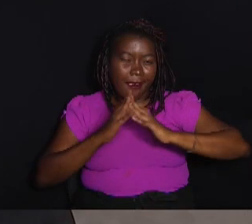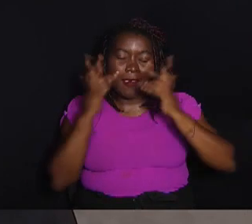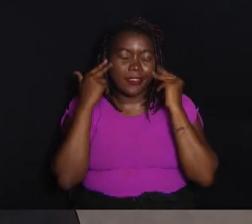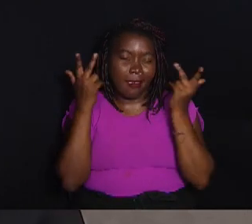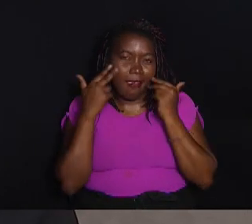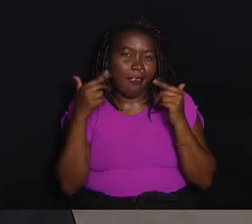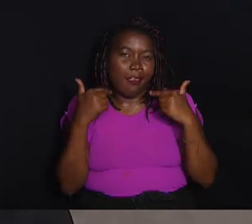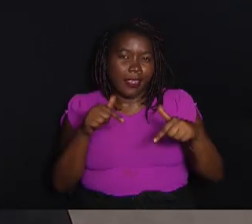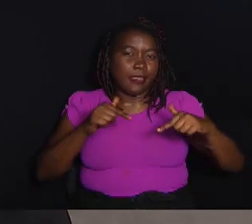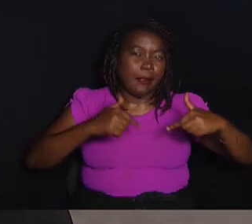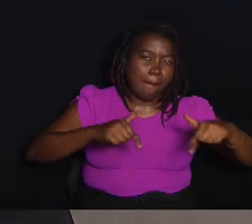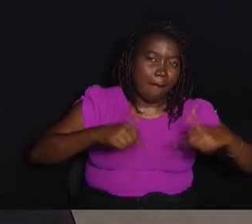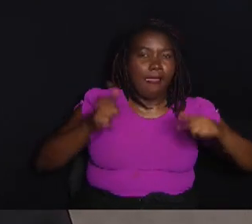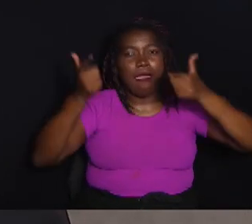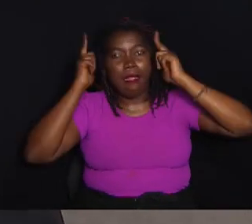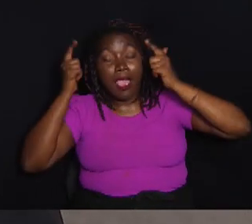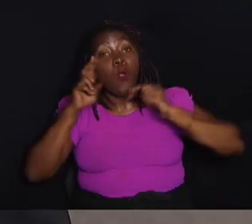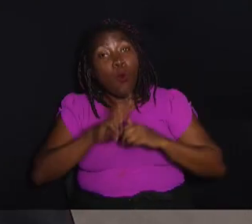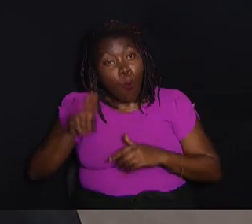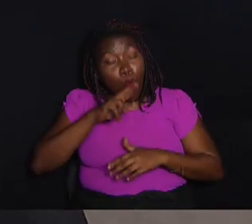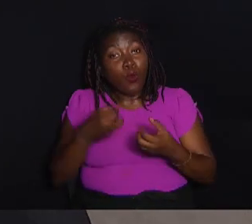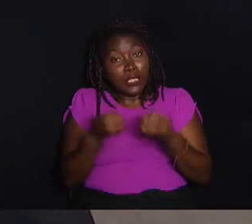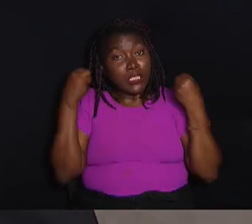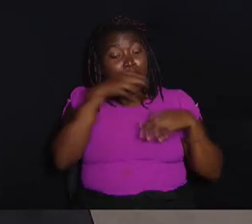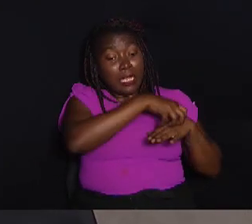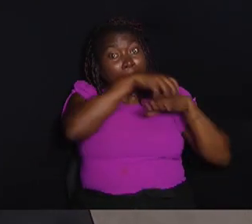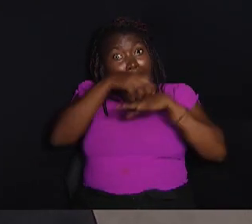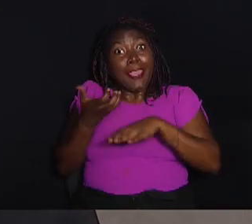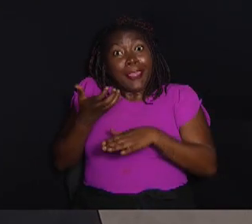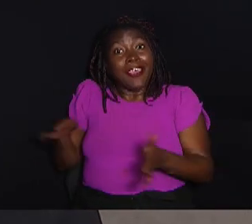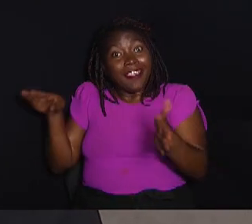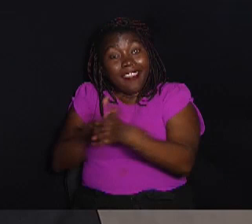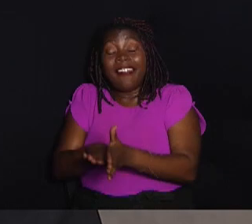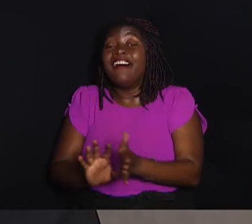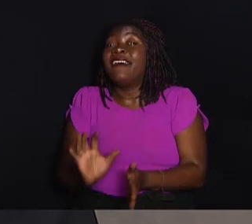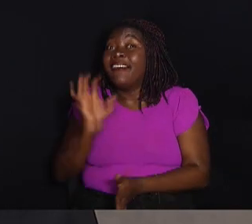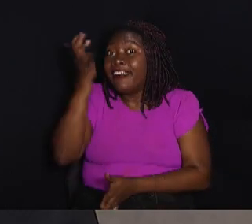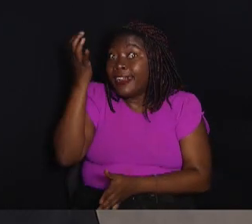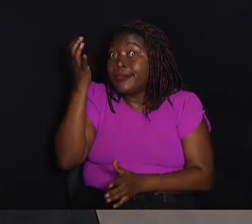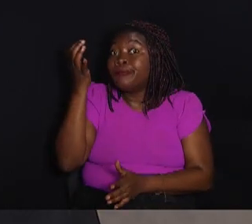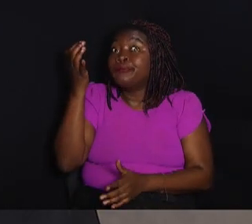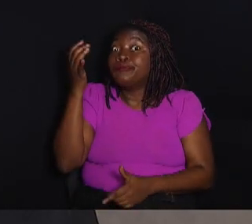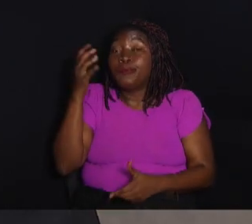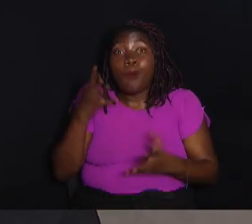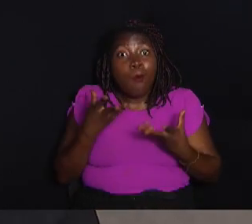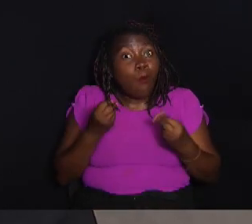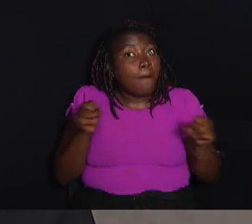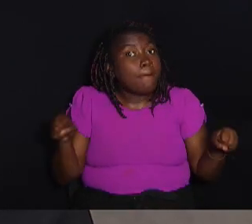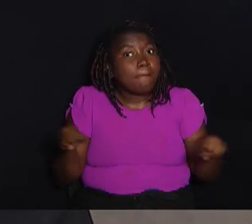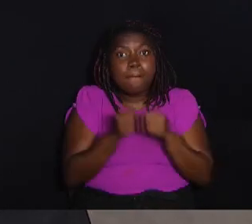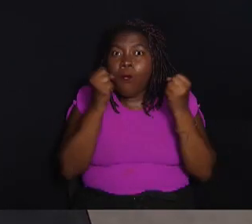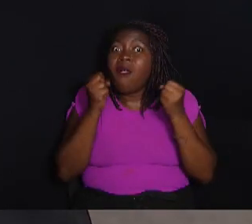ou ao lazer usando o transporte público e quer chegar ao seu destino ocorre que Estava havendo muitas quebras e